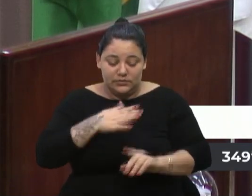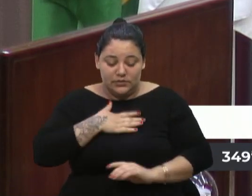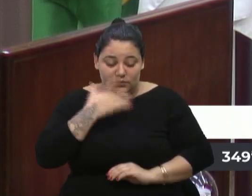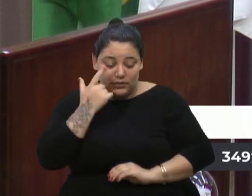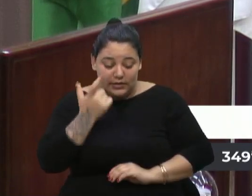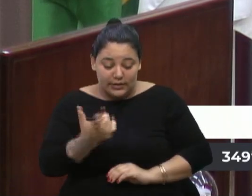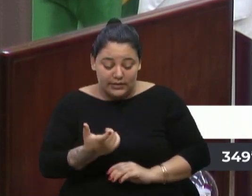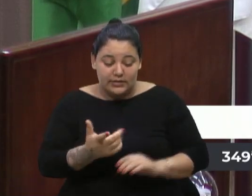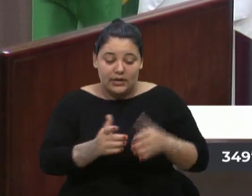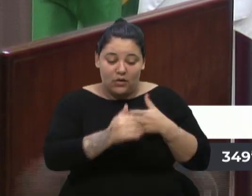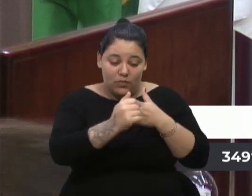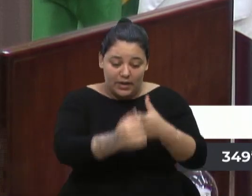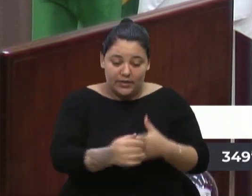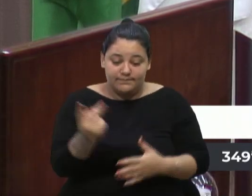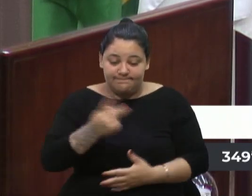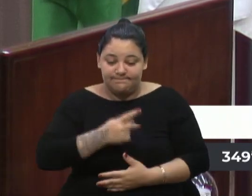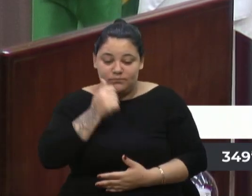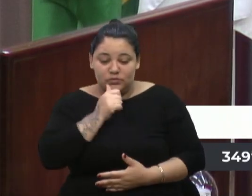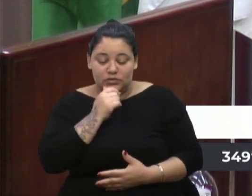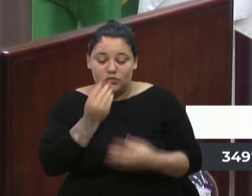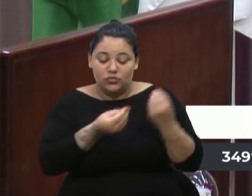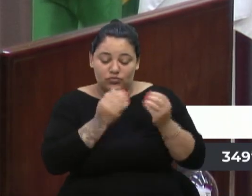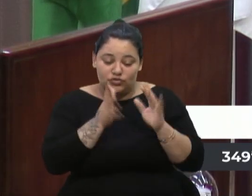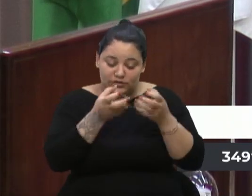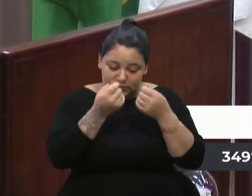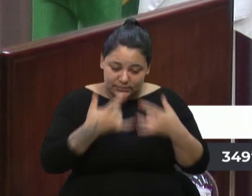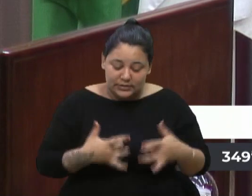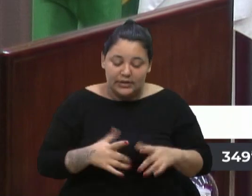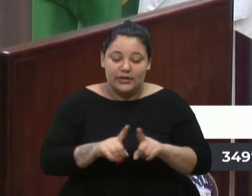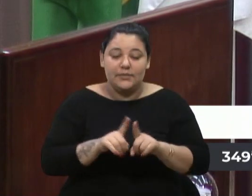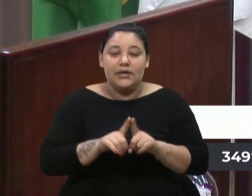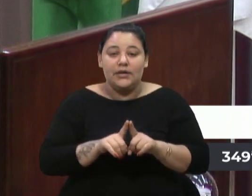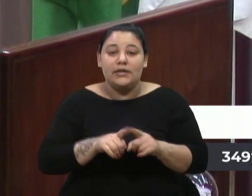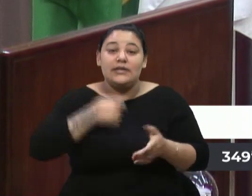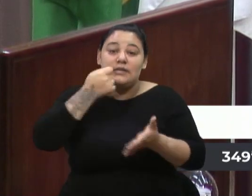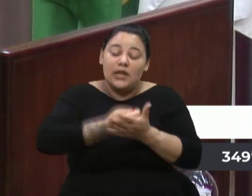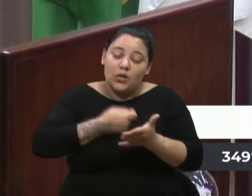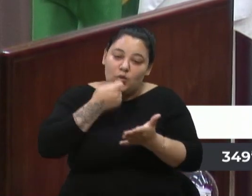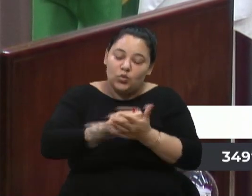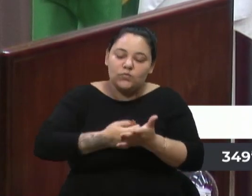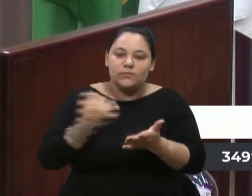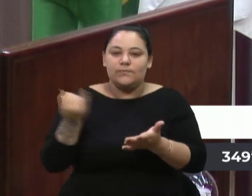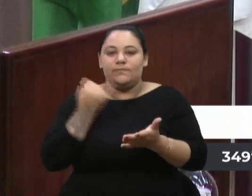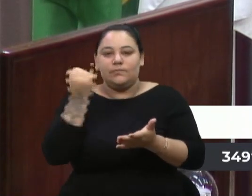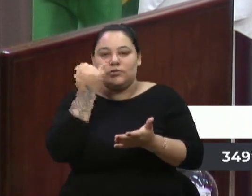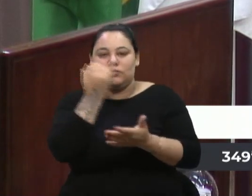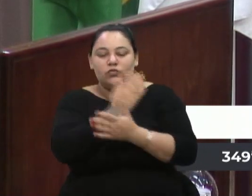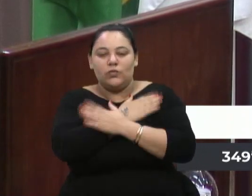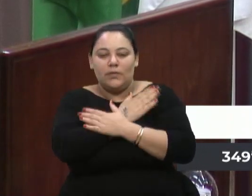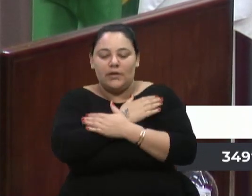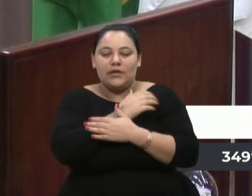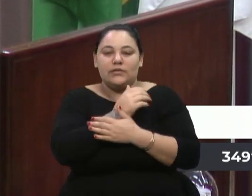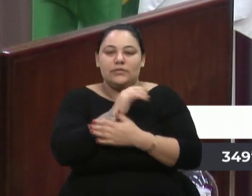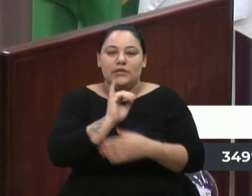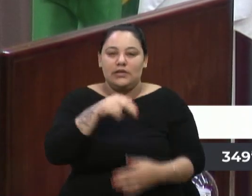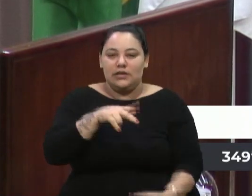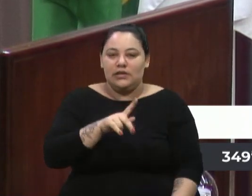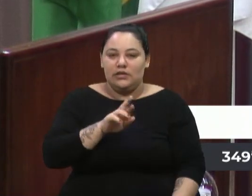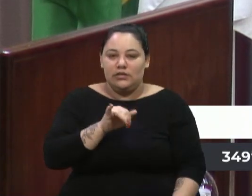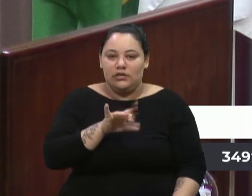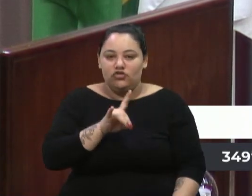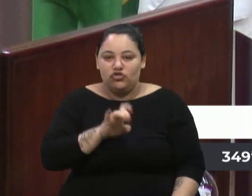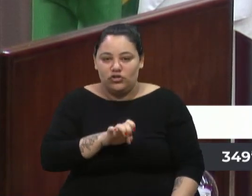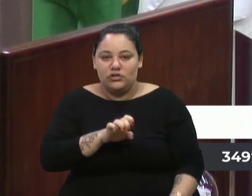em acompanhá-las, né, como nós todos devemos fazer nessa luta tão importante. Um abraço também para a Ingrid, né, que